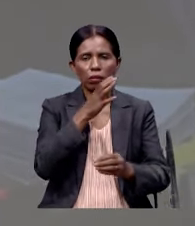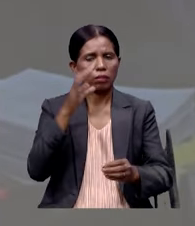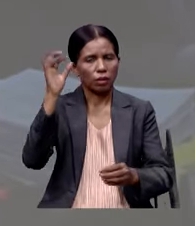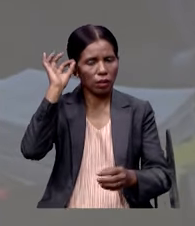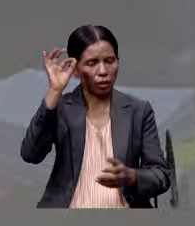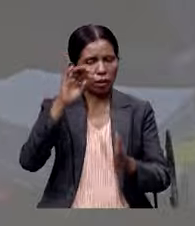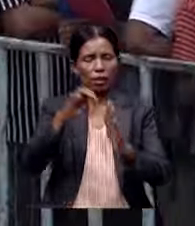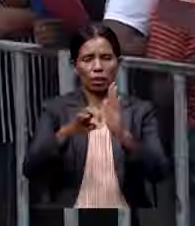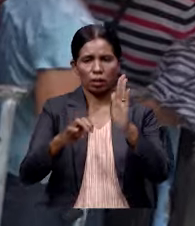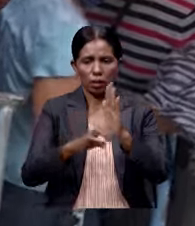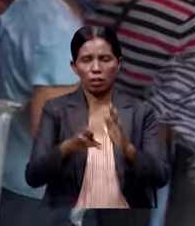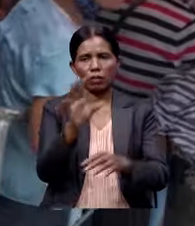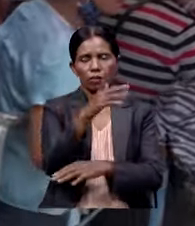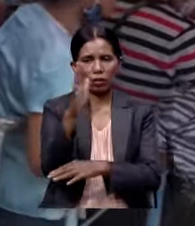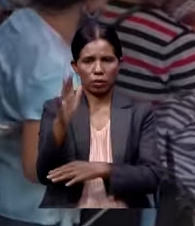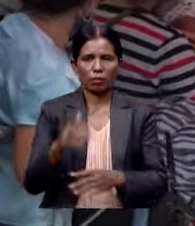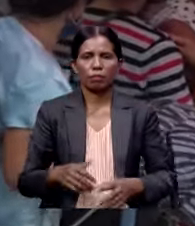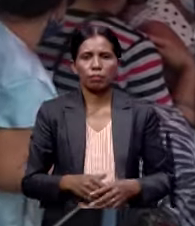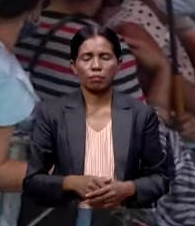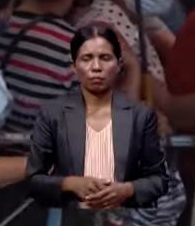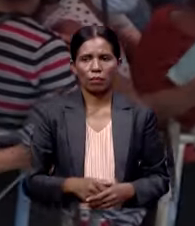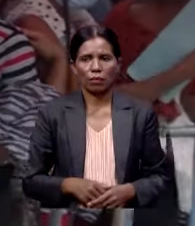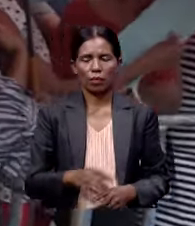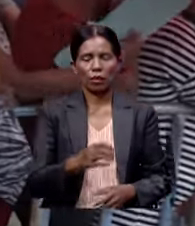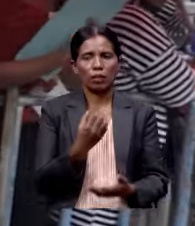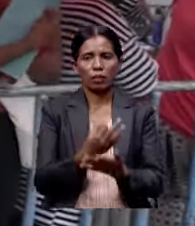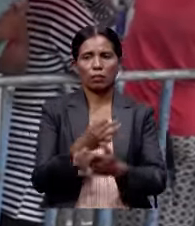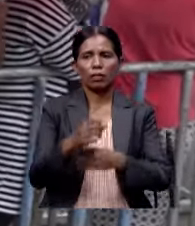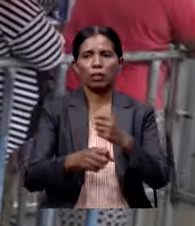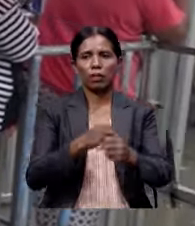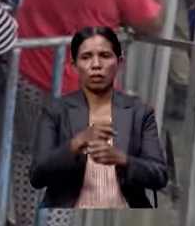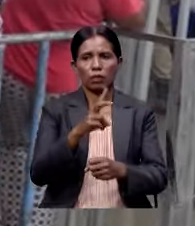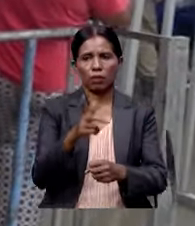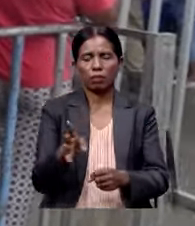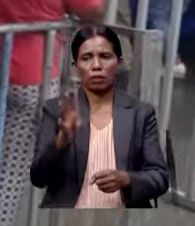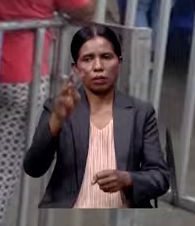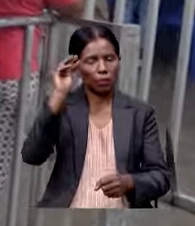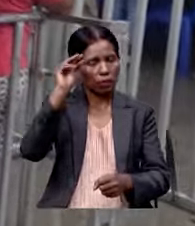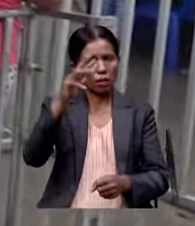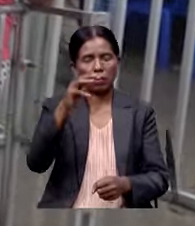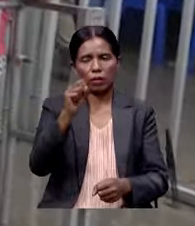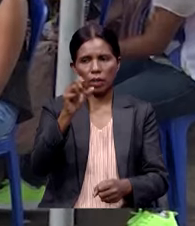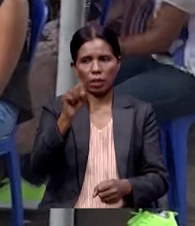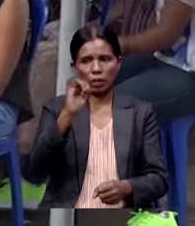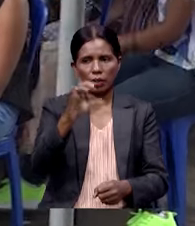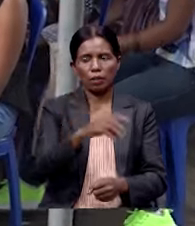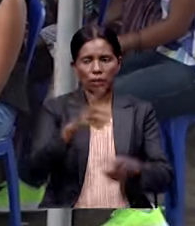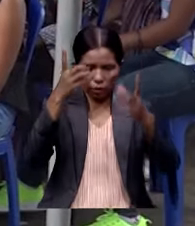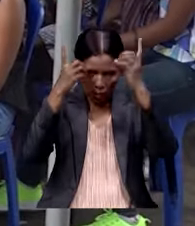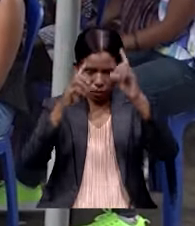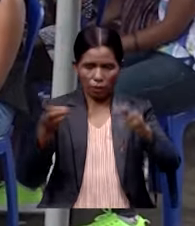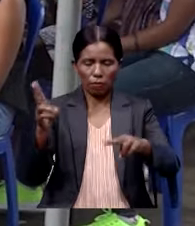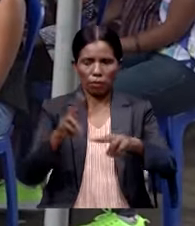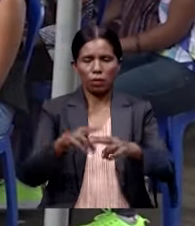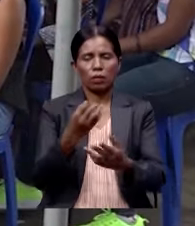Estado Floresta. E o Orçamento Geral do Estado tem na Rio Rural e Senhat, Ministério de Solidariedade Social e Inclusão, decide que aumenta o